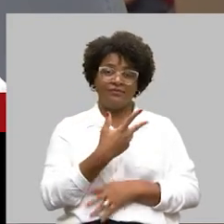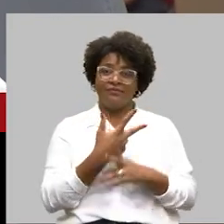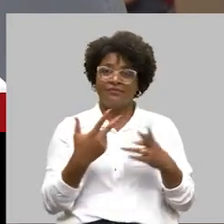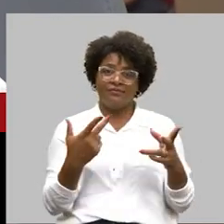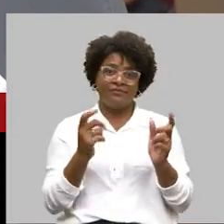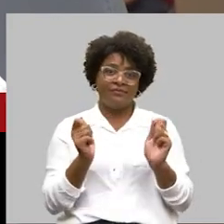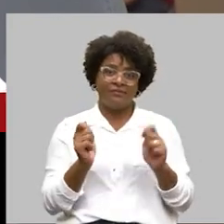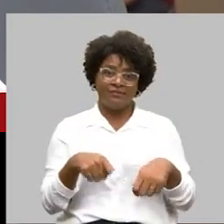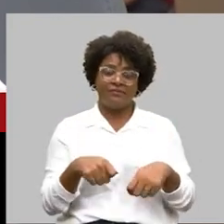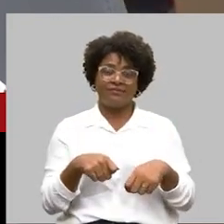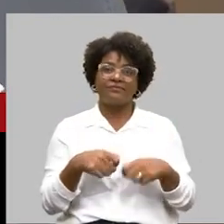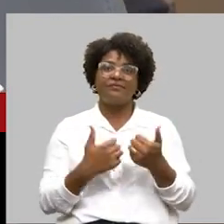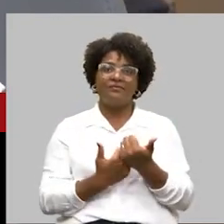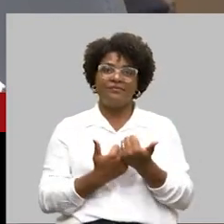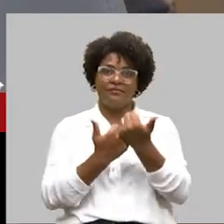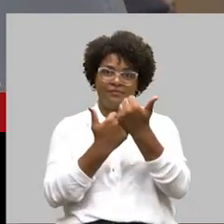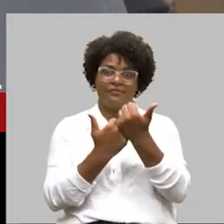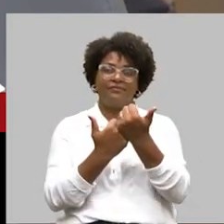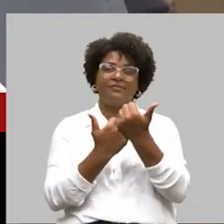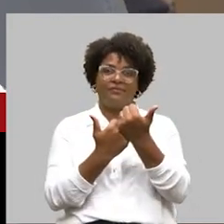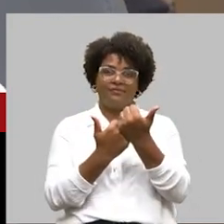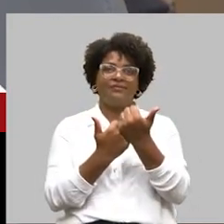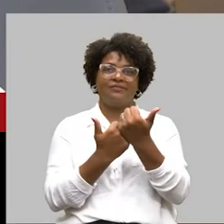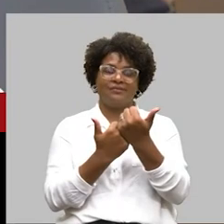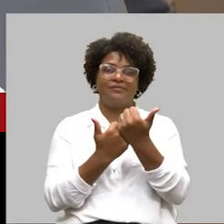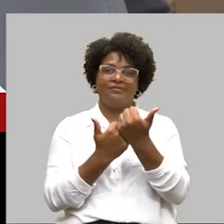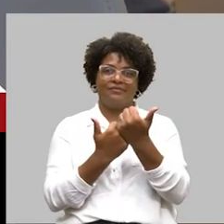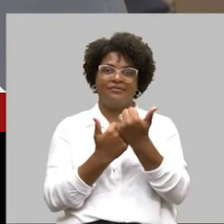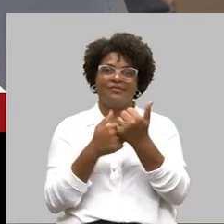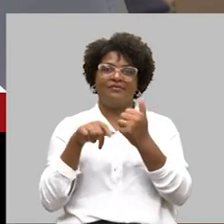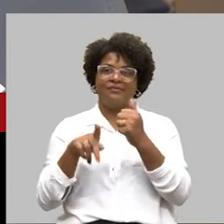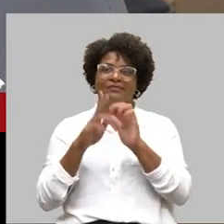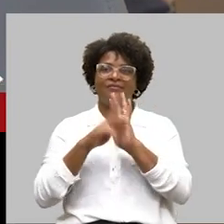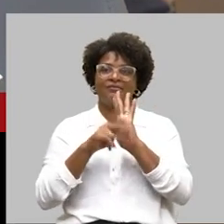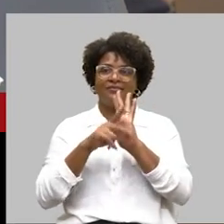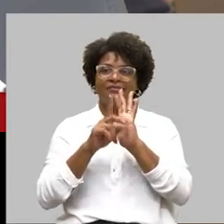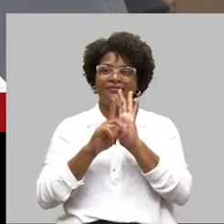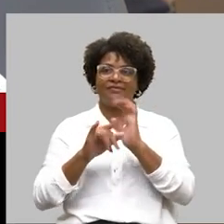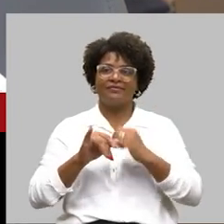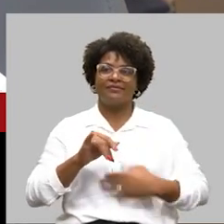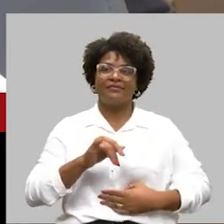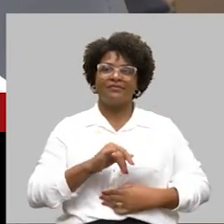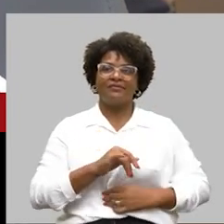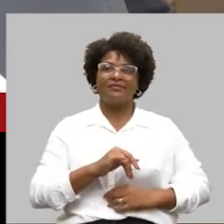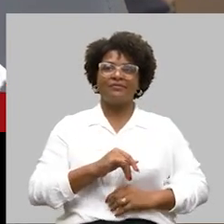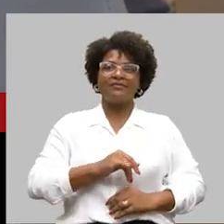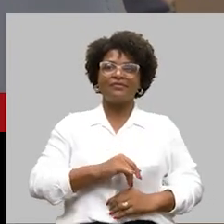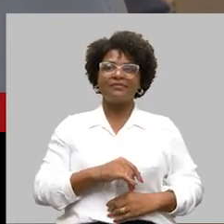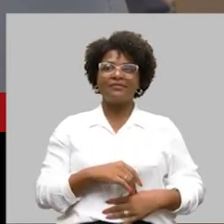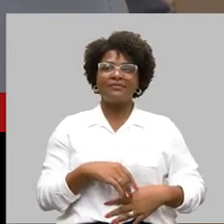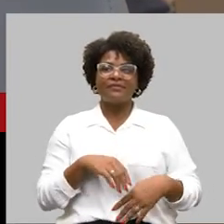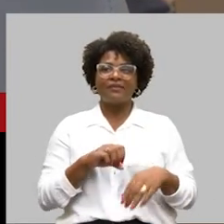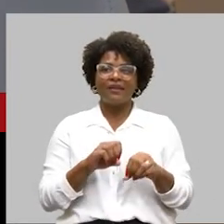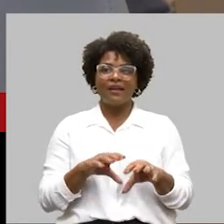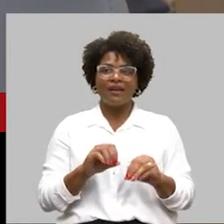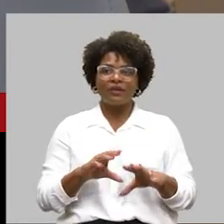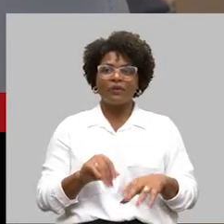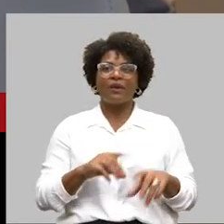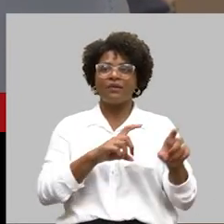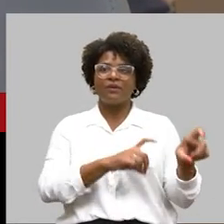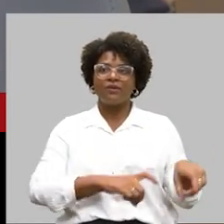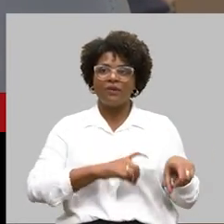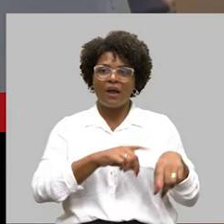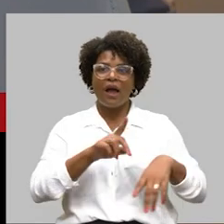já contribuir né para essa paraa construção desse projeto de lei a educação do campo é um grande movimento